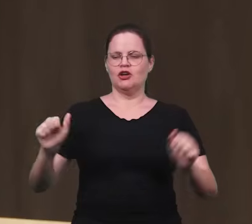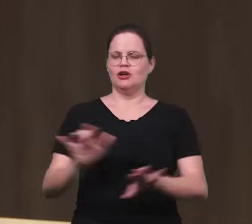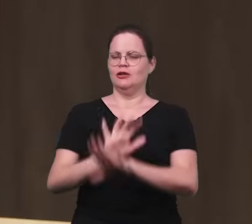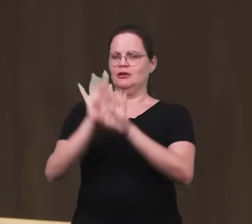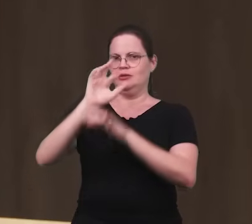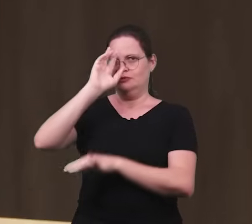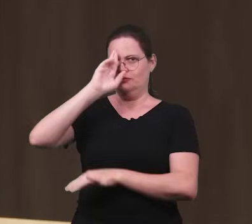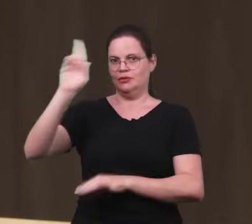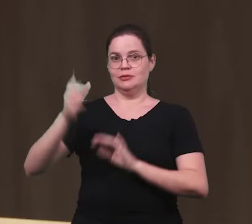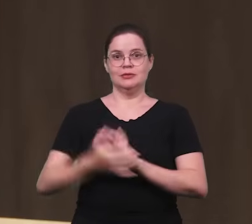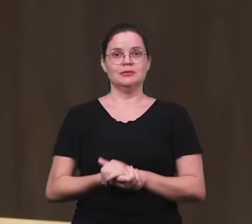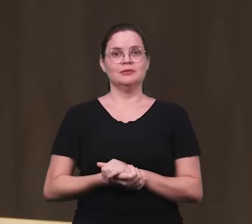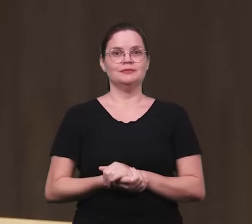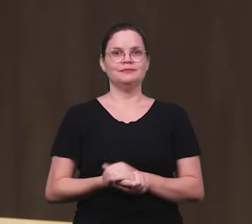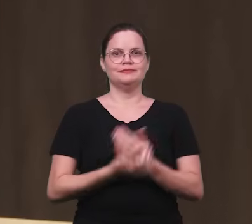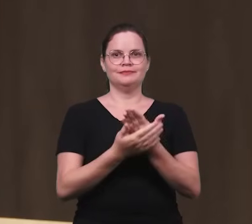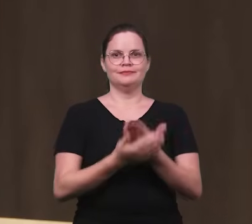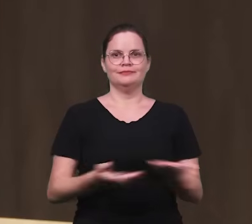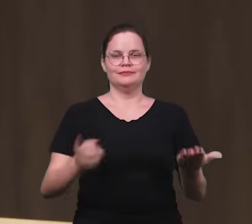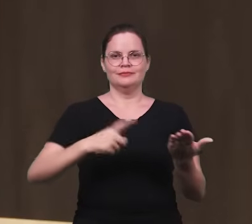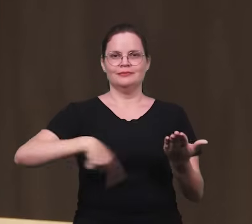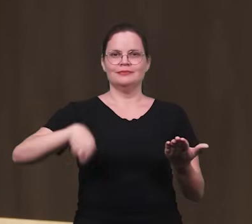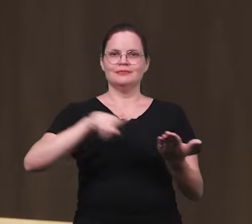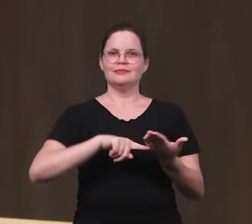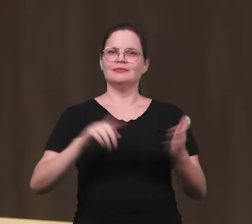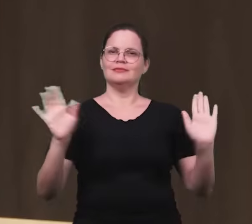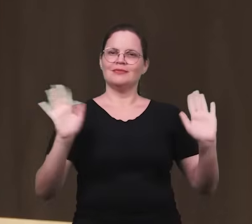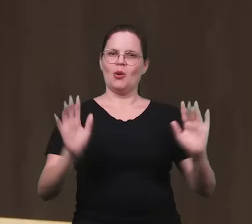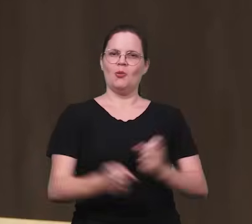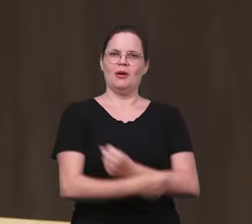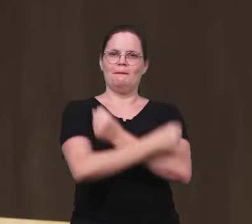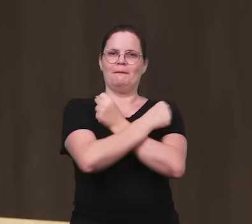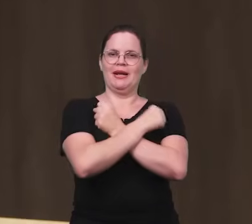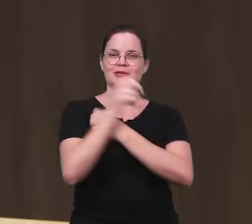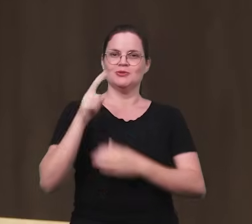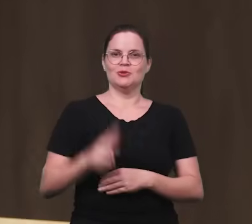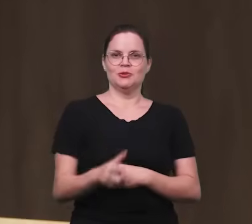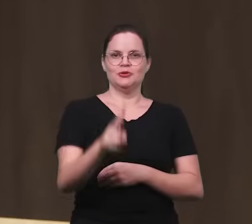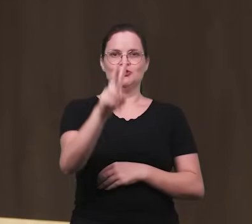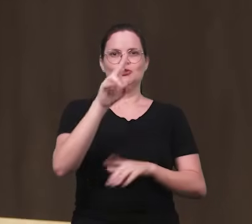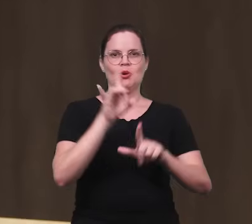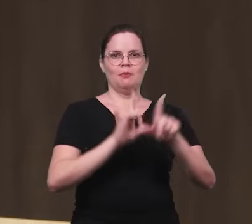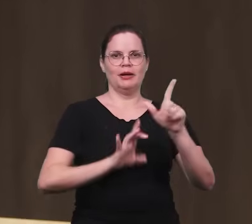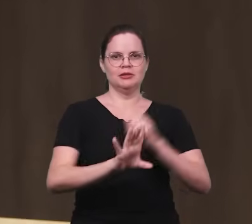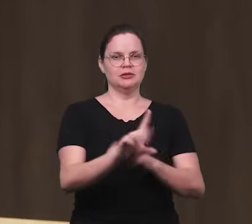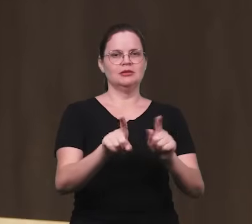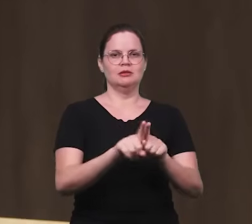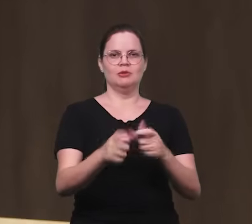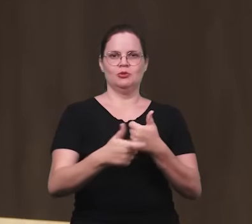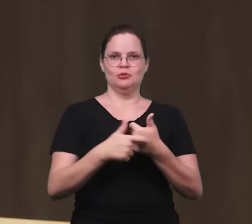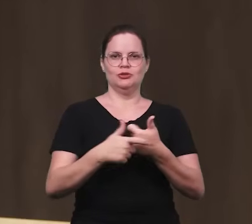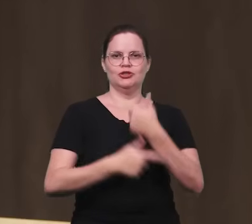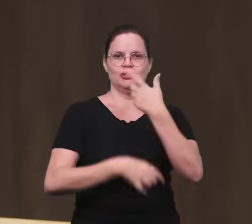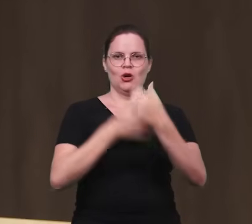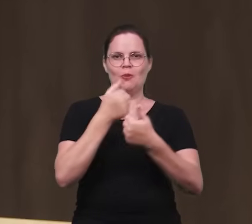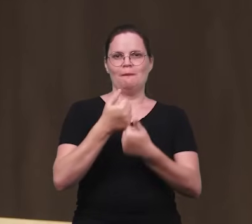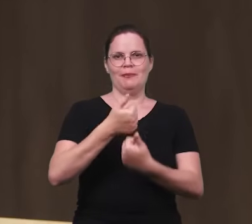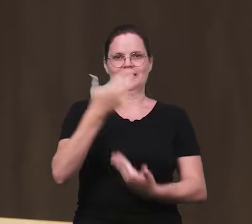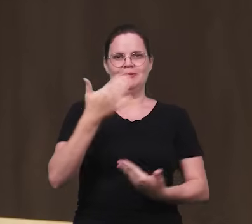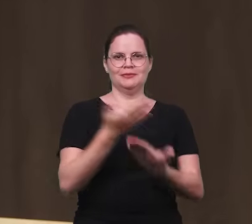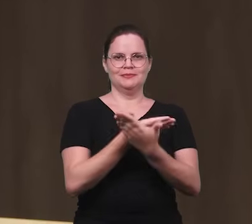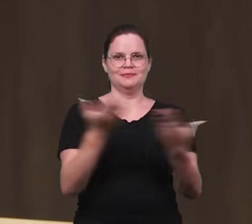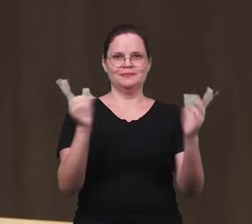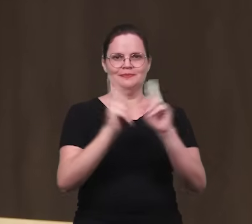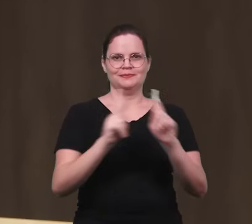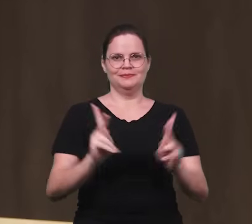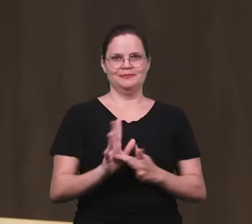Senhor. Gostaríamos de deixar aqui o nosso fraterno abraço. Continuem compartilhando, curtindo, comentando. A todos,